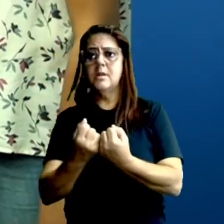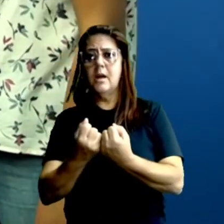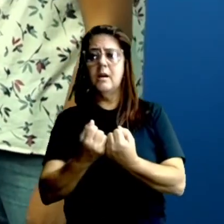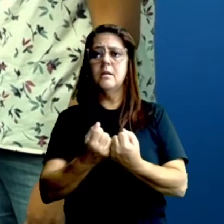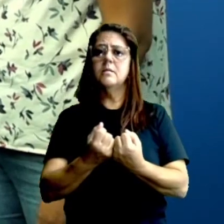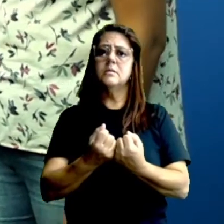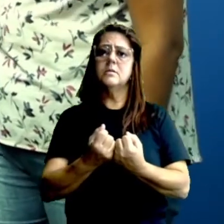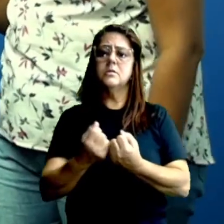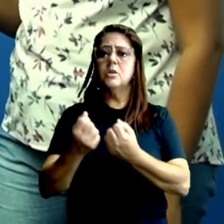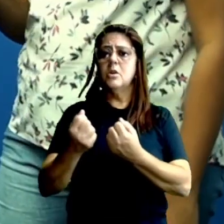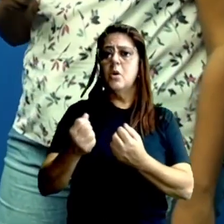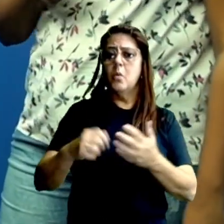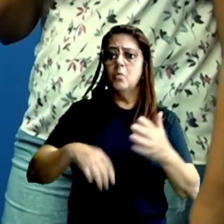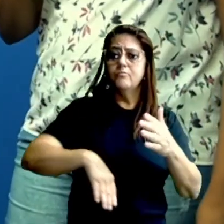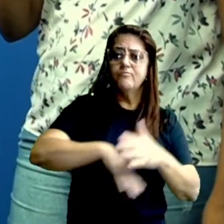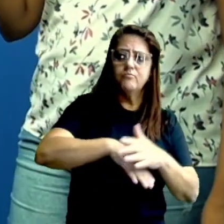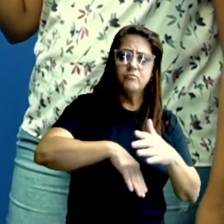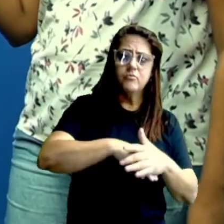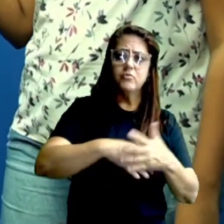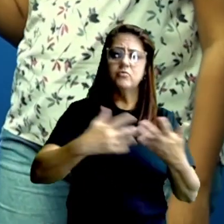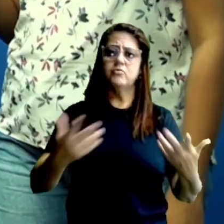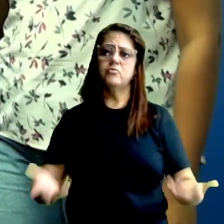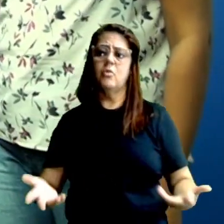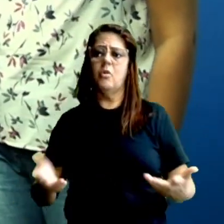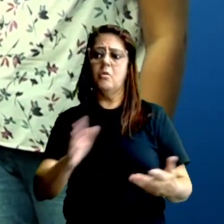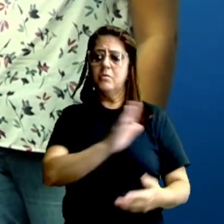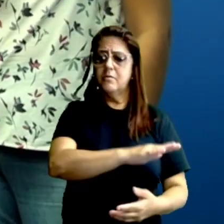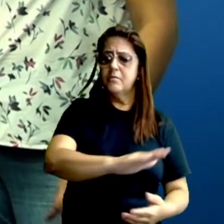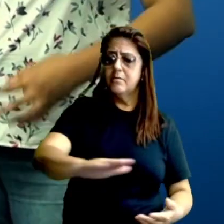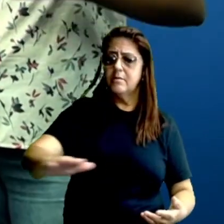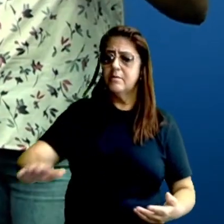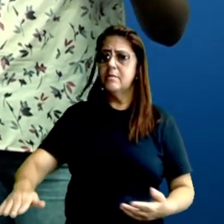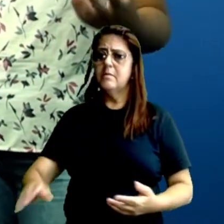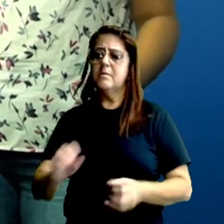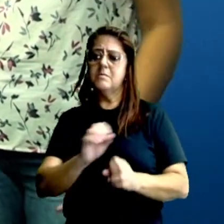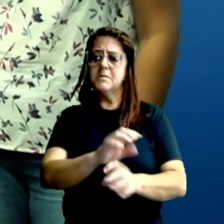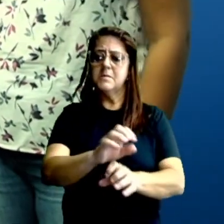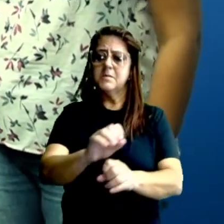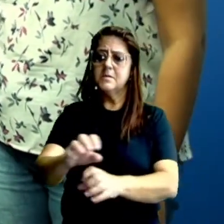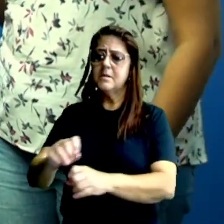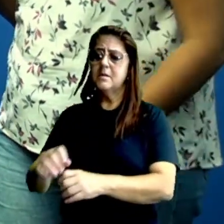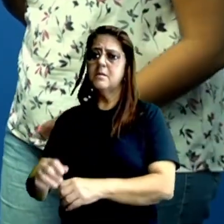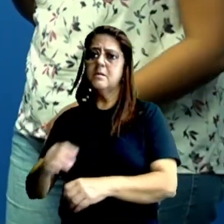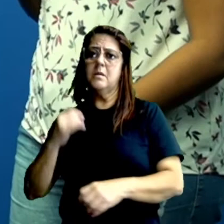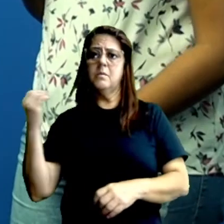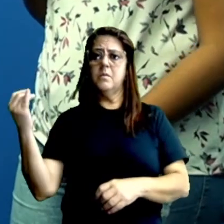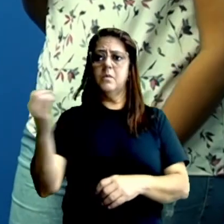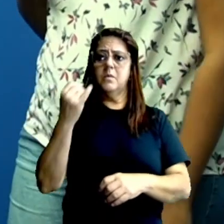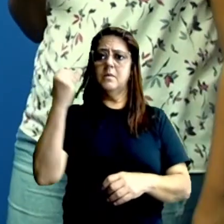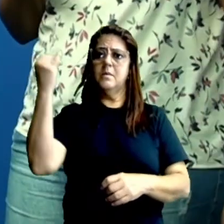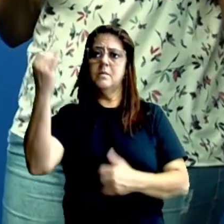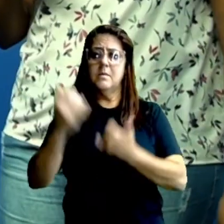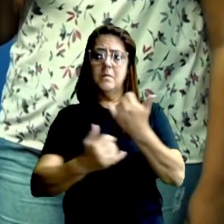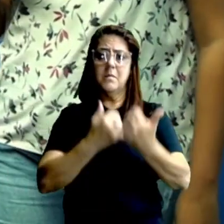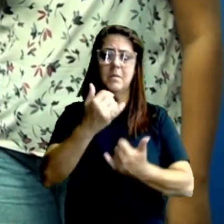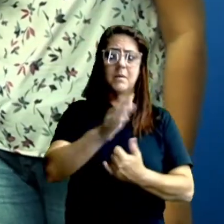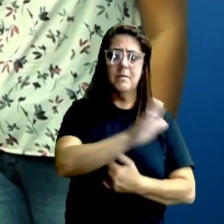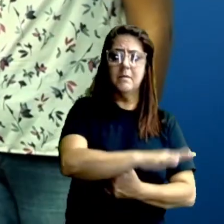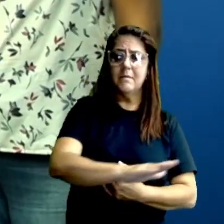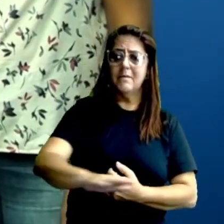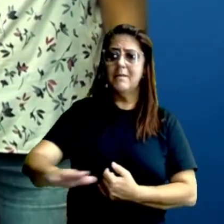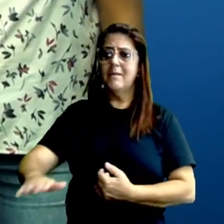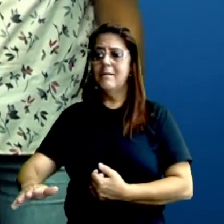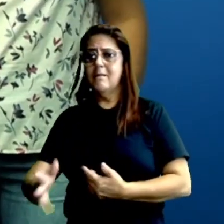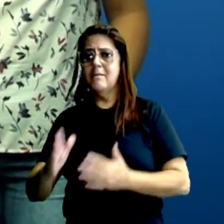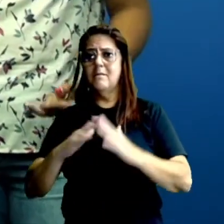incorporaram os jogos né a educação infantil inclusive né A Lu disse a dança da ludicidade a